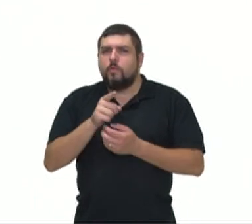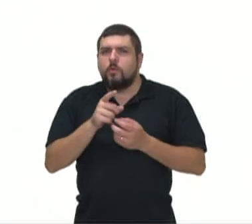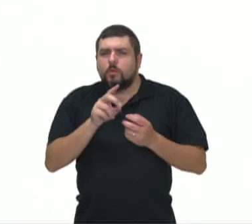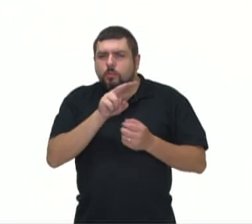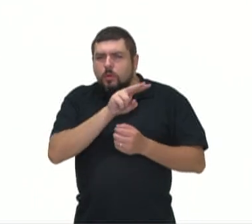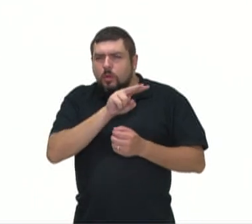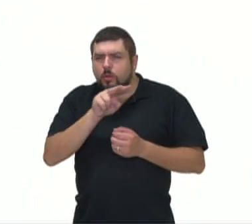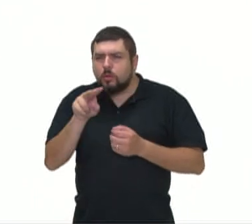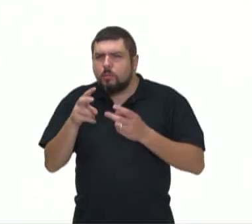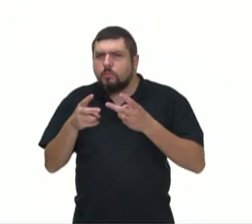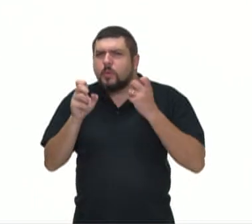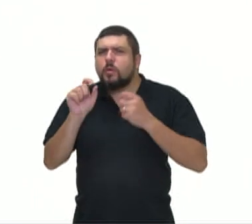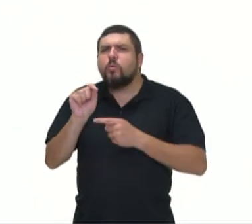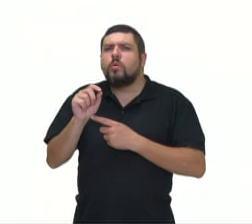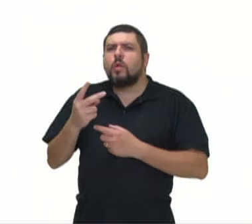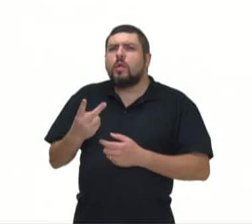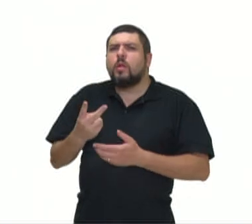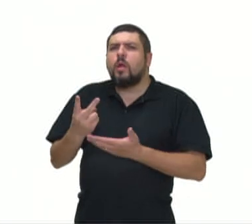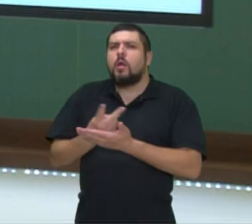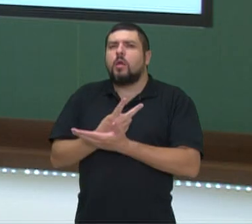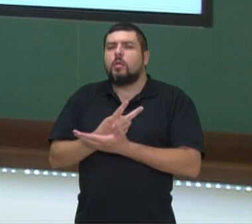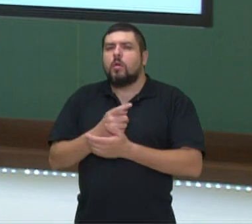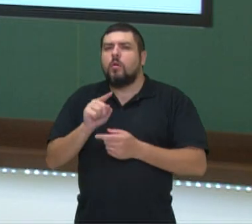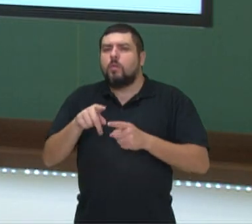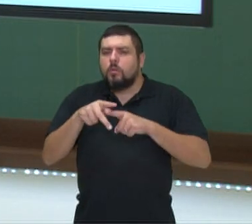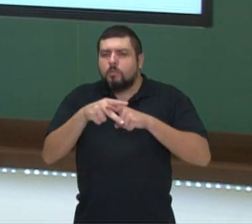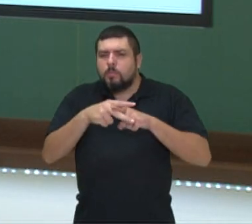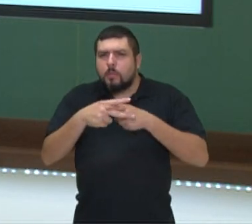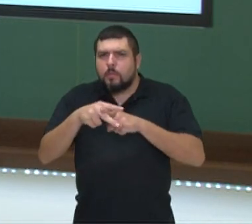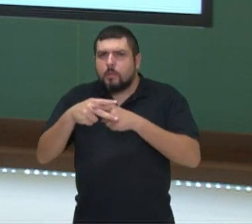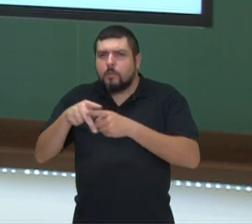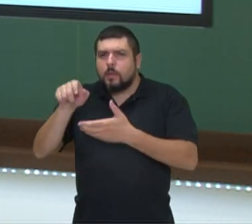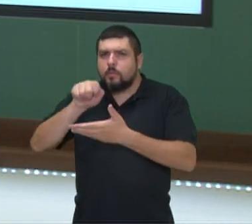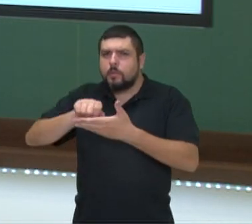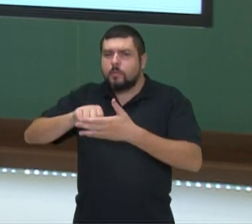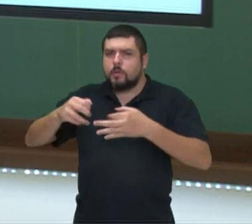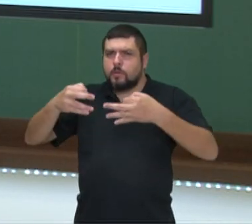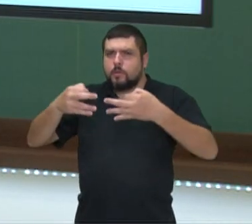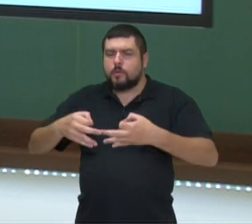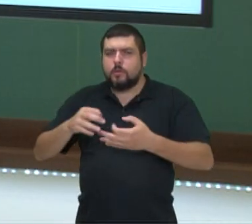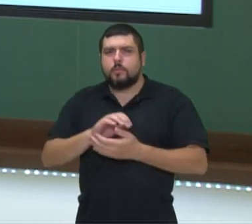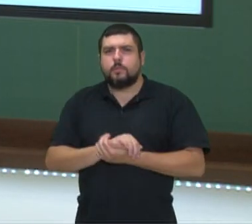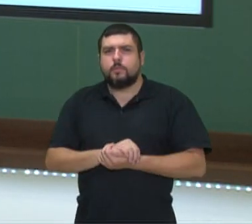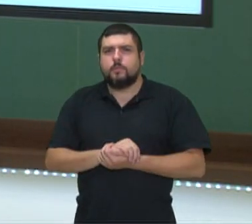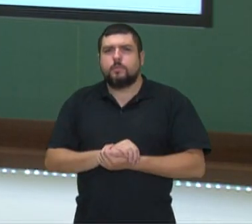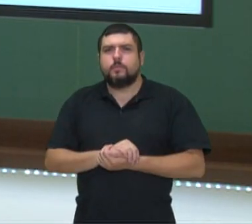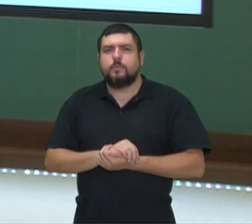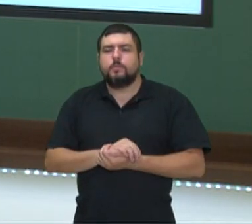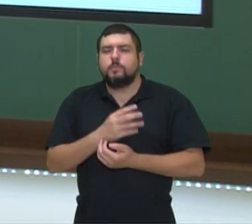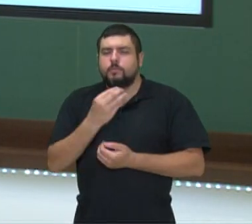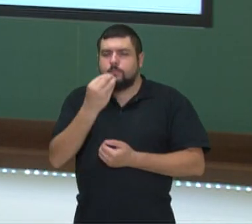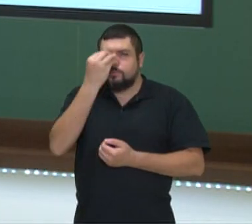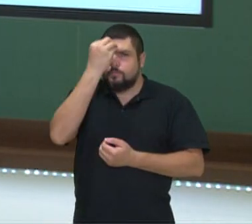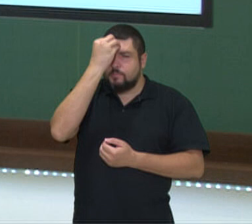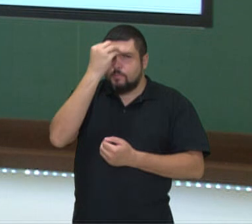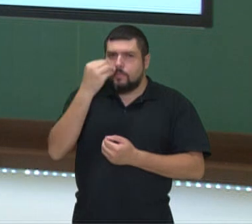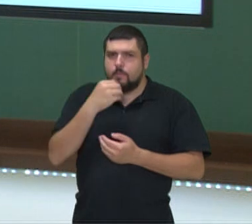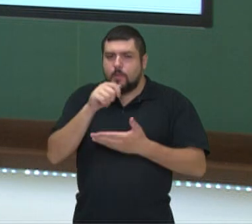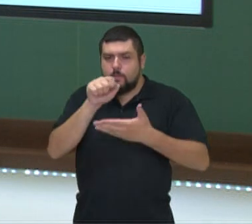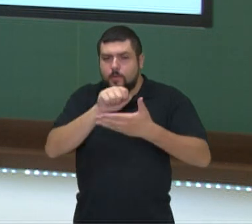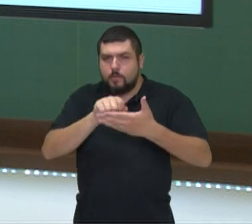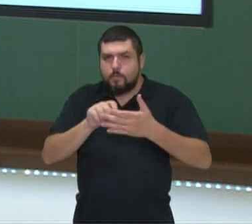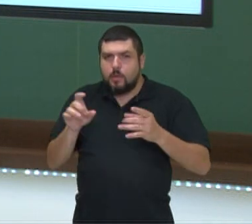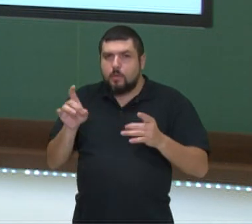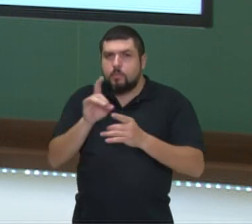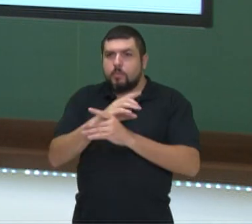erros e reescreva essa frase corretamente. Lembre-se, moçada, compartilhe, né, com os teus colegas de sala, com o